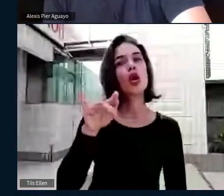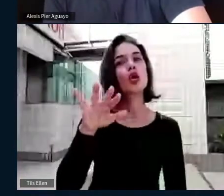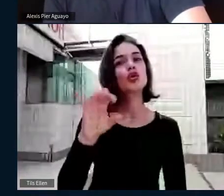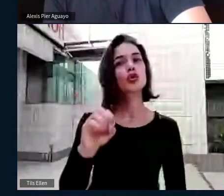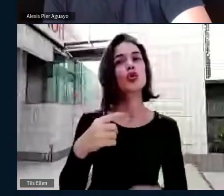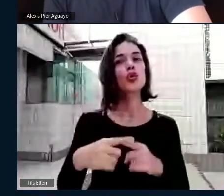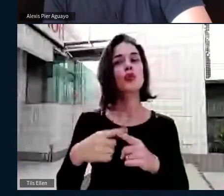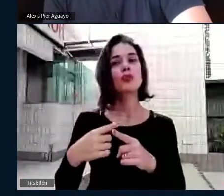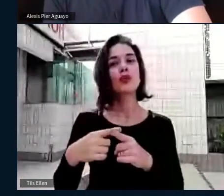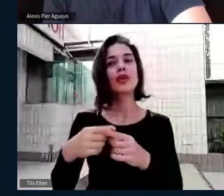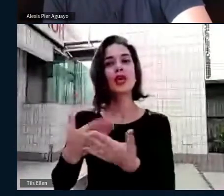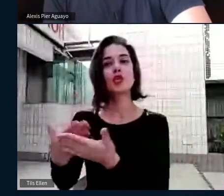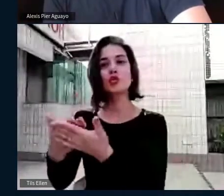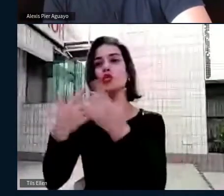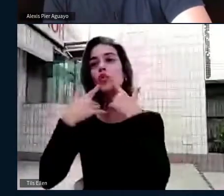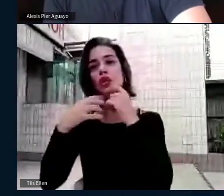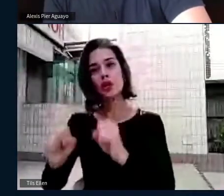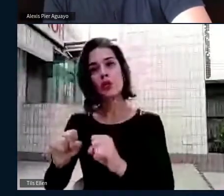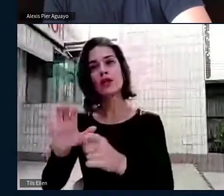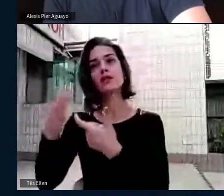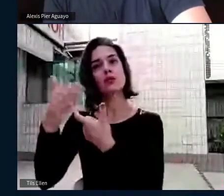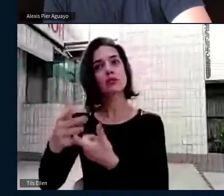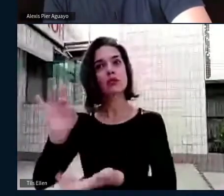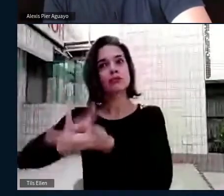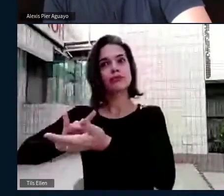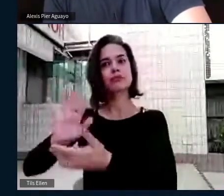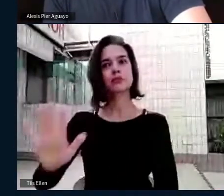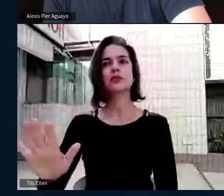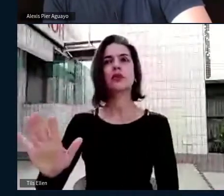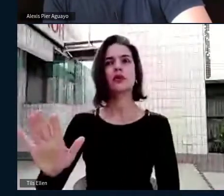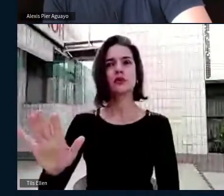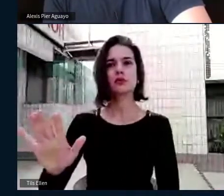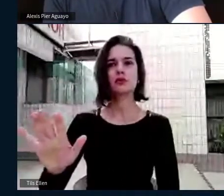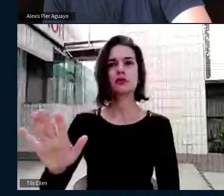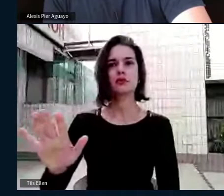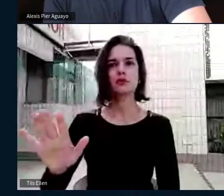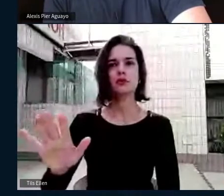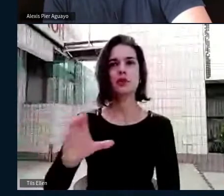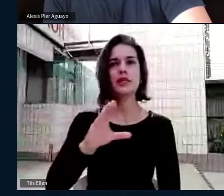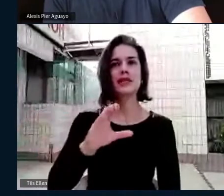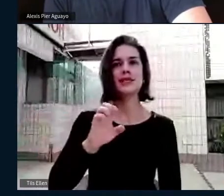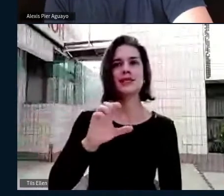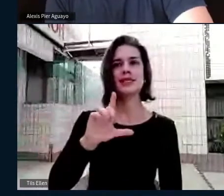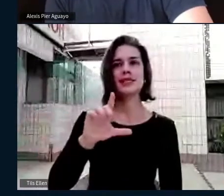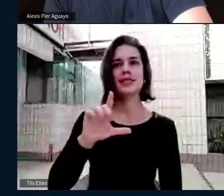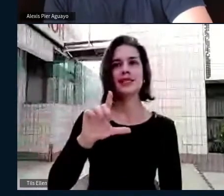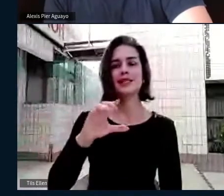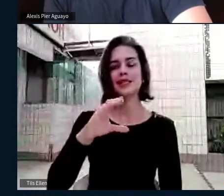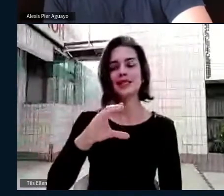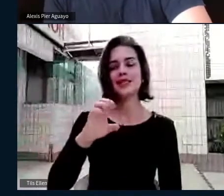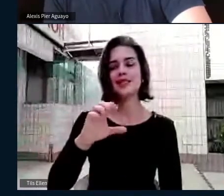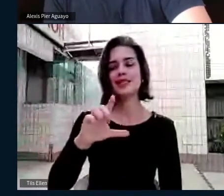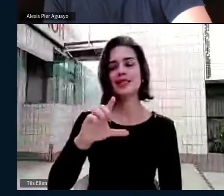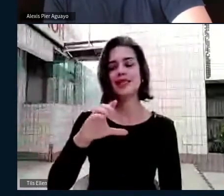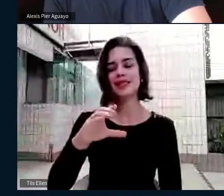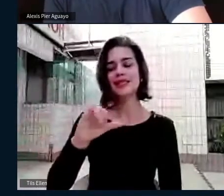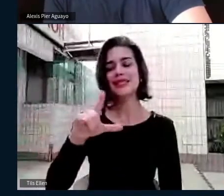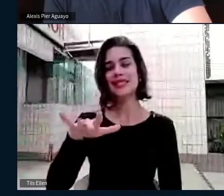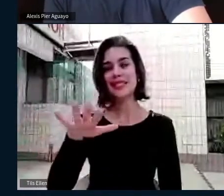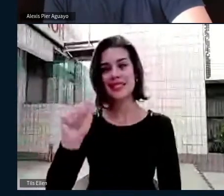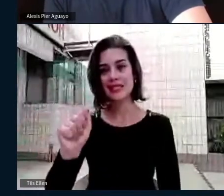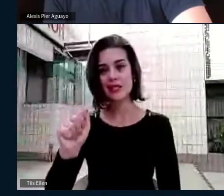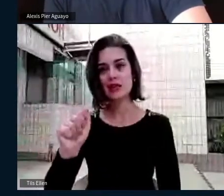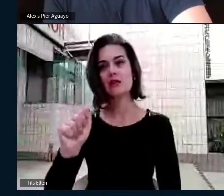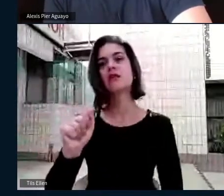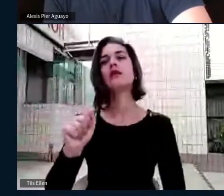estudos da linguagem, mas ligar, tem uma, bom, a Cecília Vadenjo, que trabalha com interpretação comunitária, está inscrita